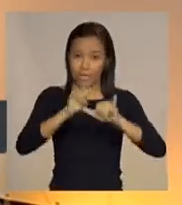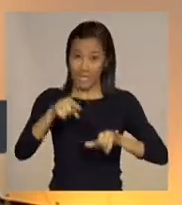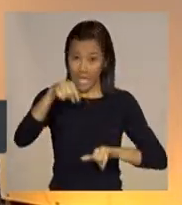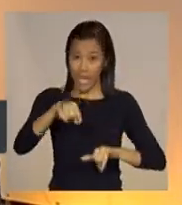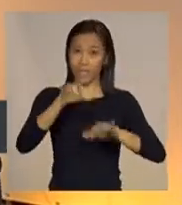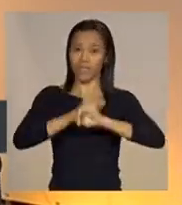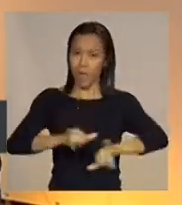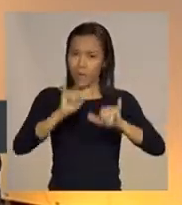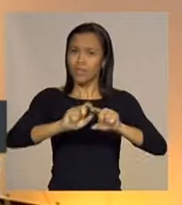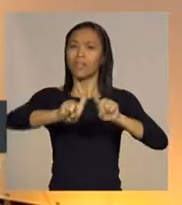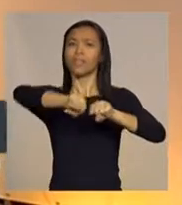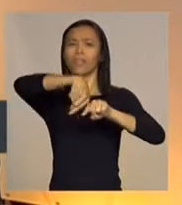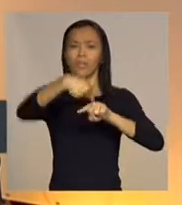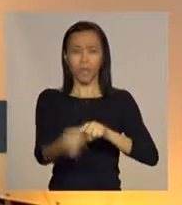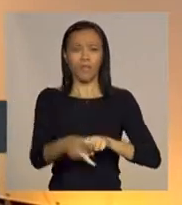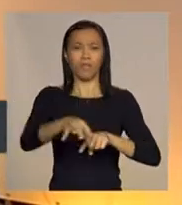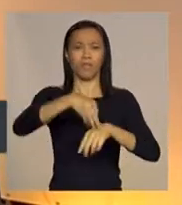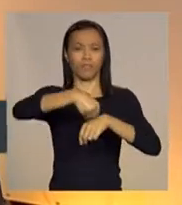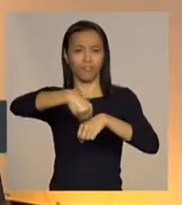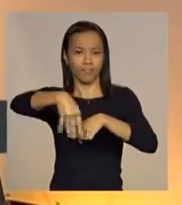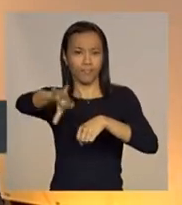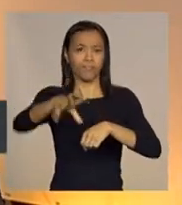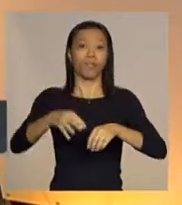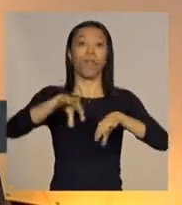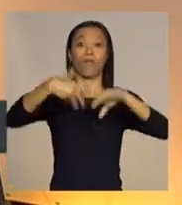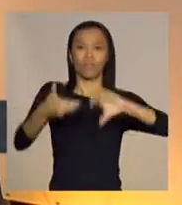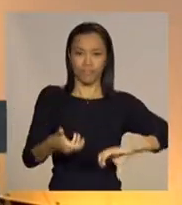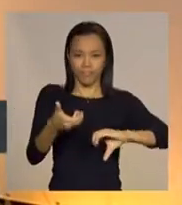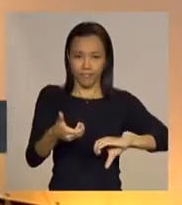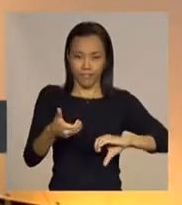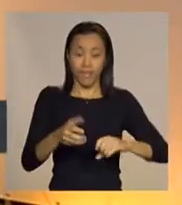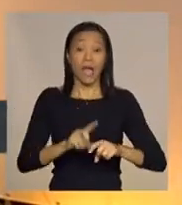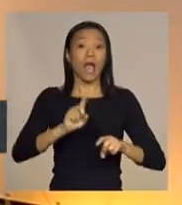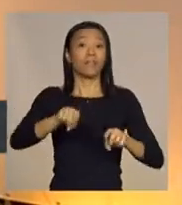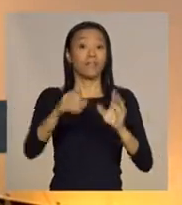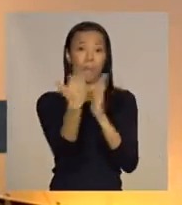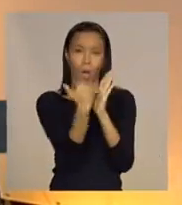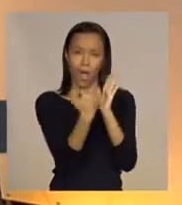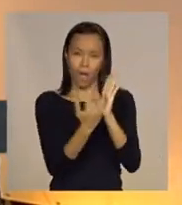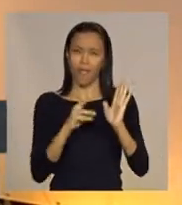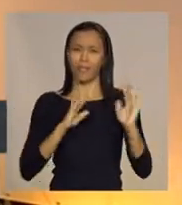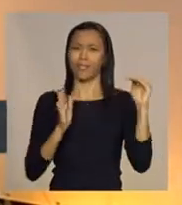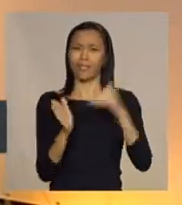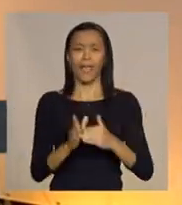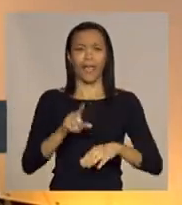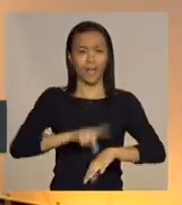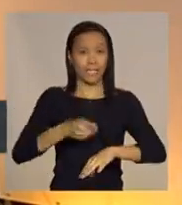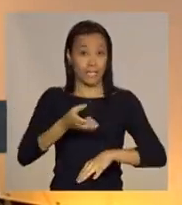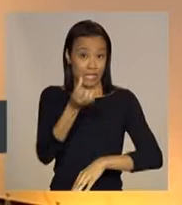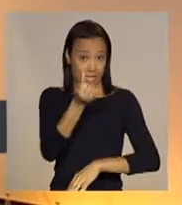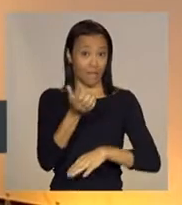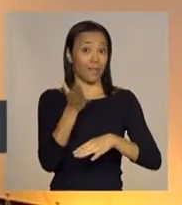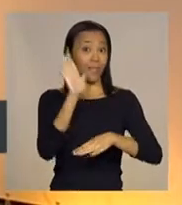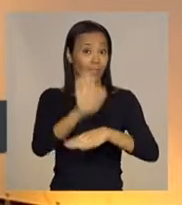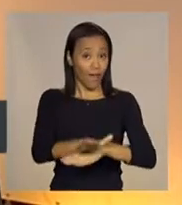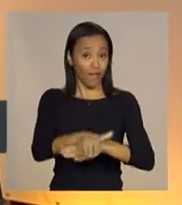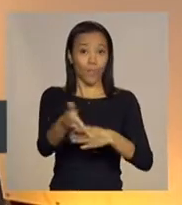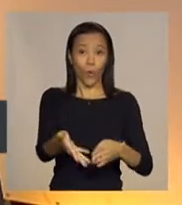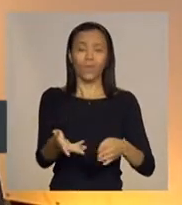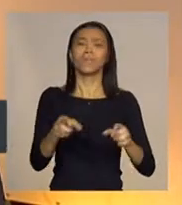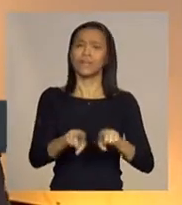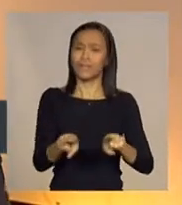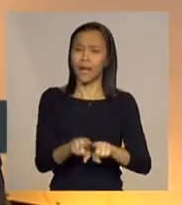informações depois serão repassadas ao congresso na Nacional a programação que vai até às 6 horas da tarde inclui também a